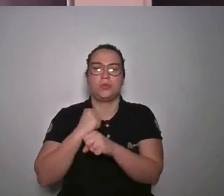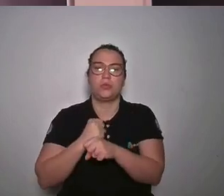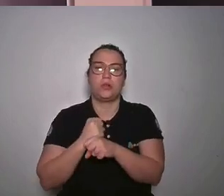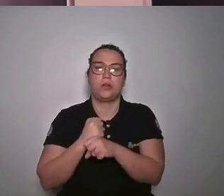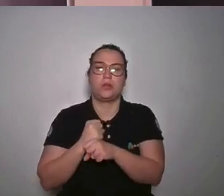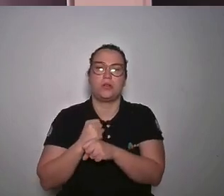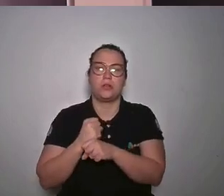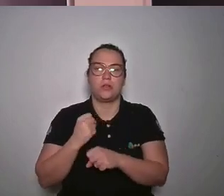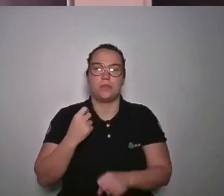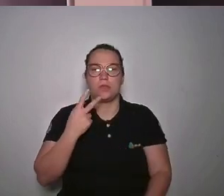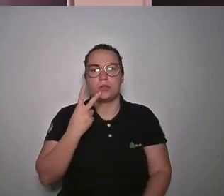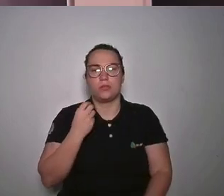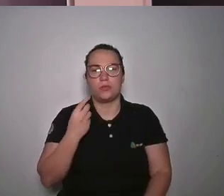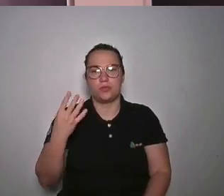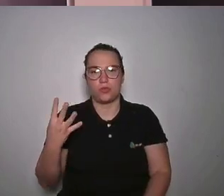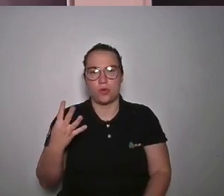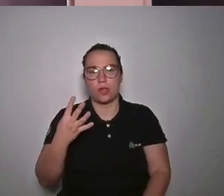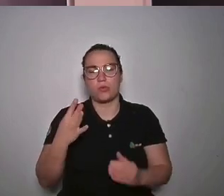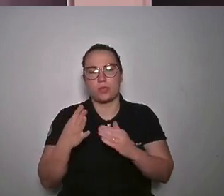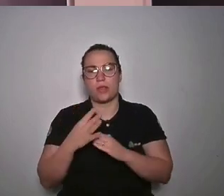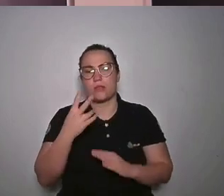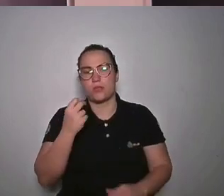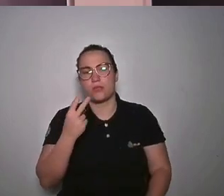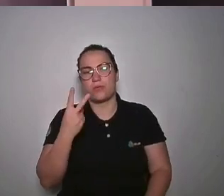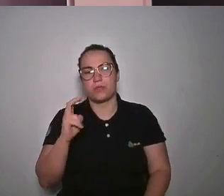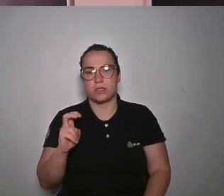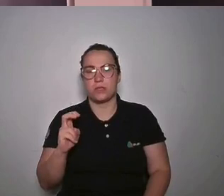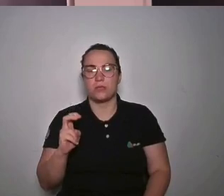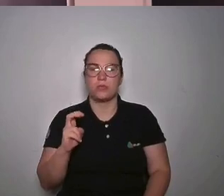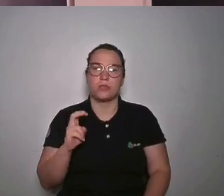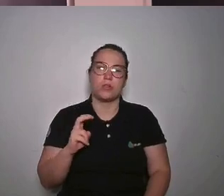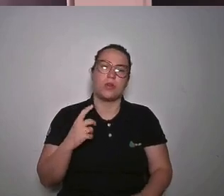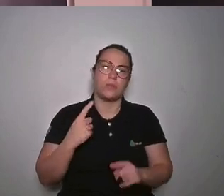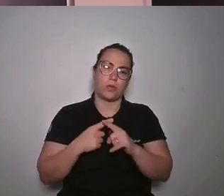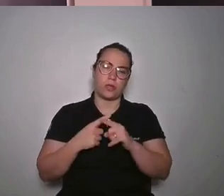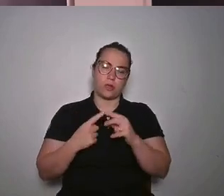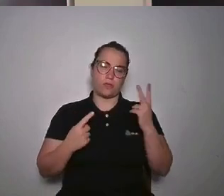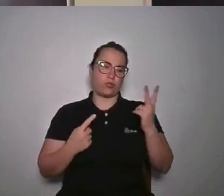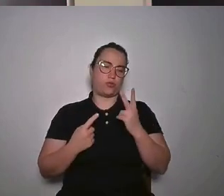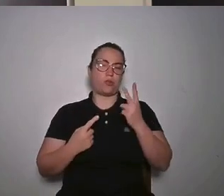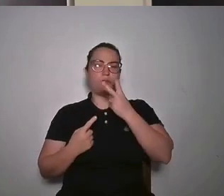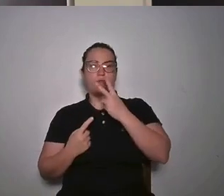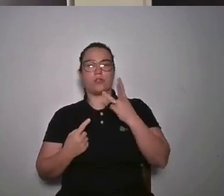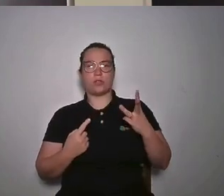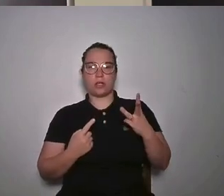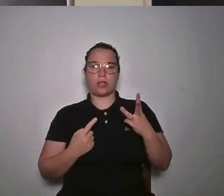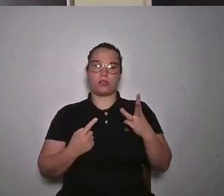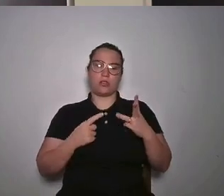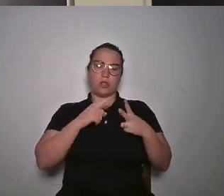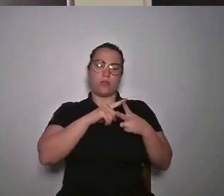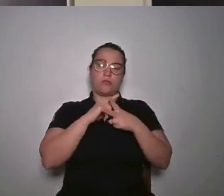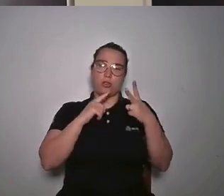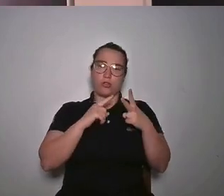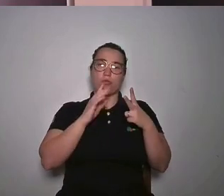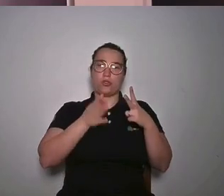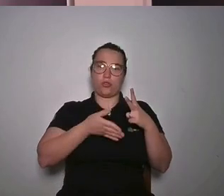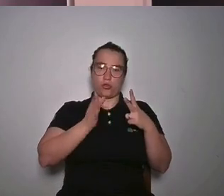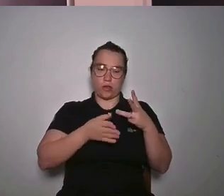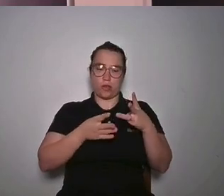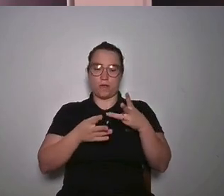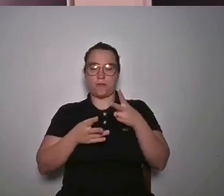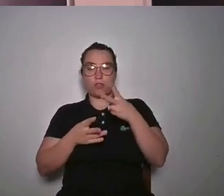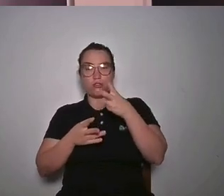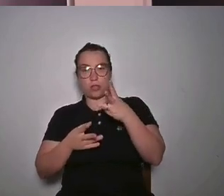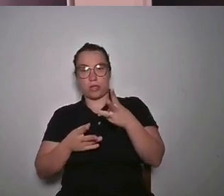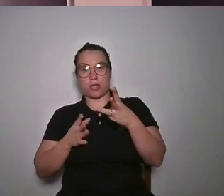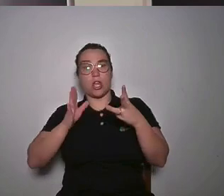ano de 2024 e 2025, porque o ano 2022 e 2023, 22 já foi e 23 está